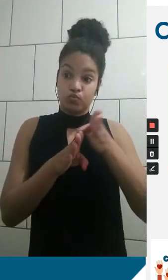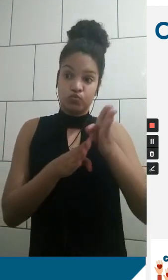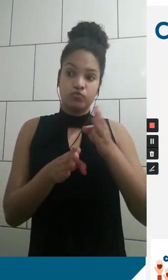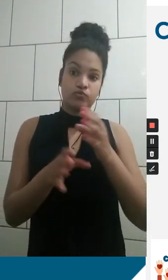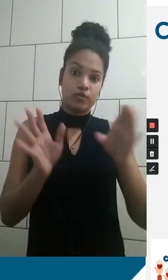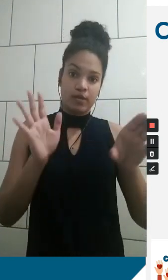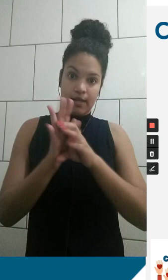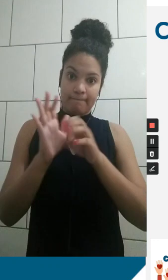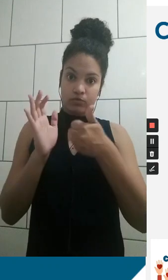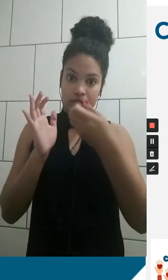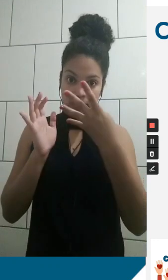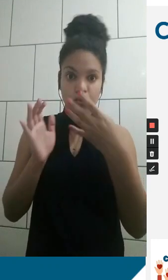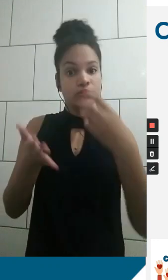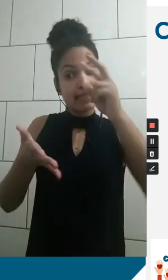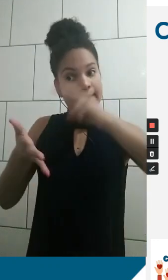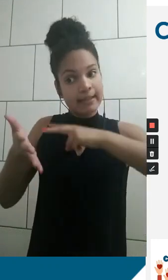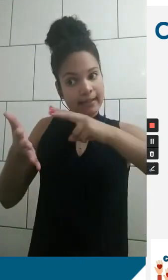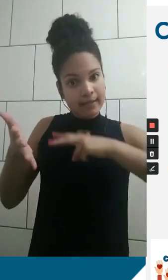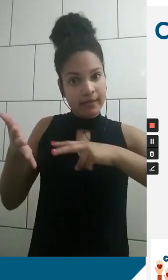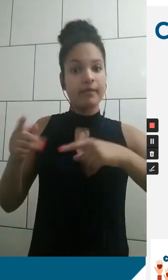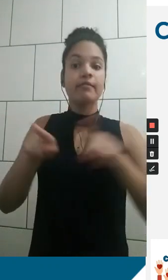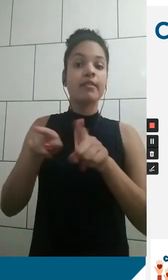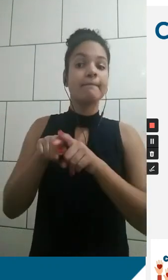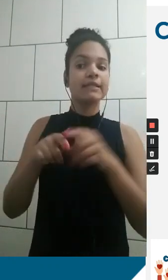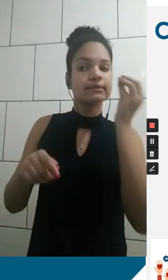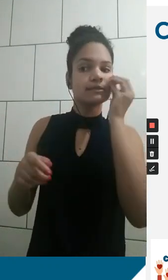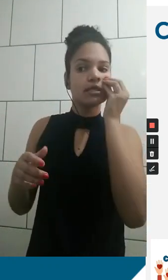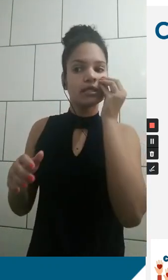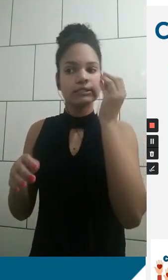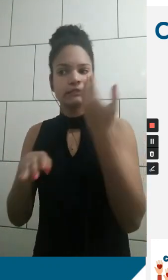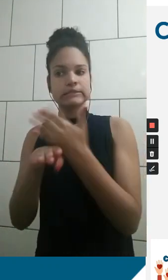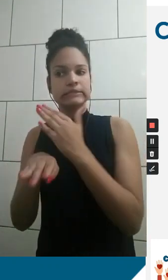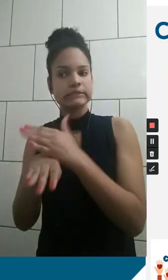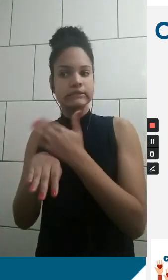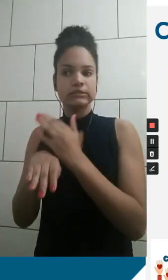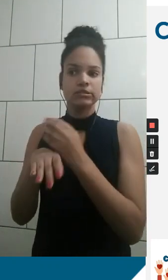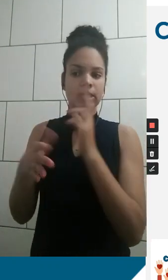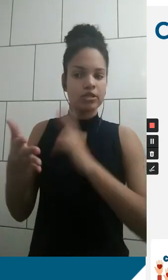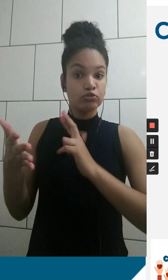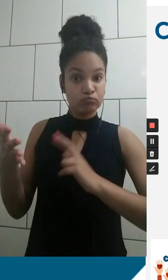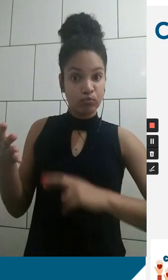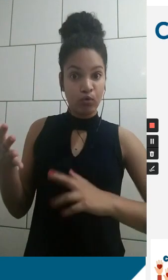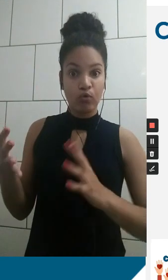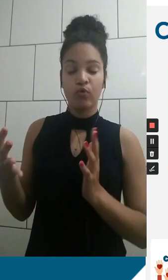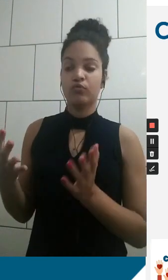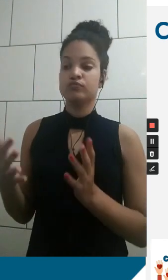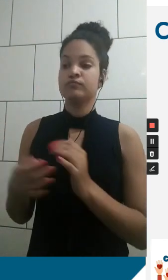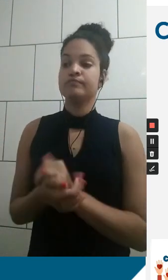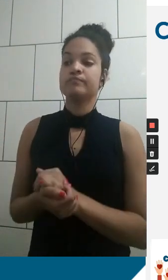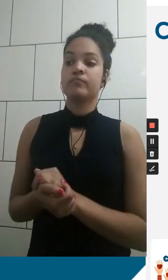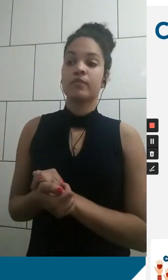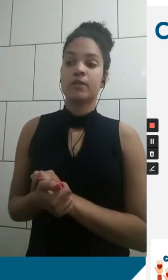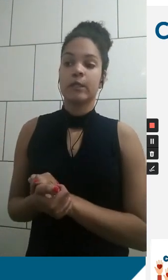desenvolvam, tentem resolver, melhor dizendo, tentem resolver as atividades e exercícios, se existirem,